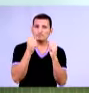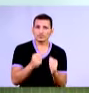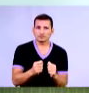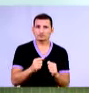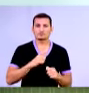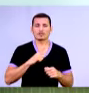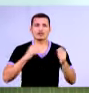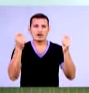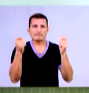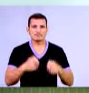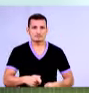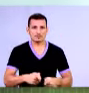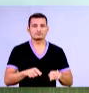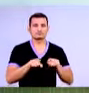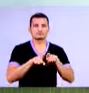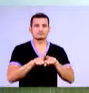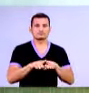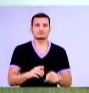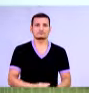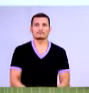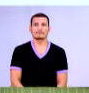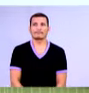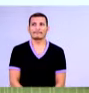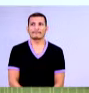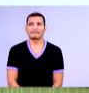essa capacidade também.